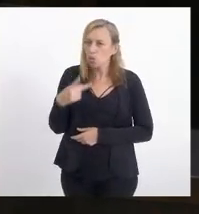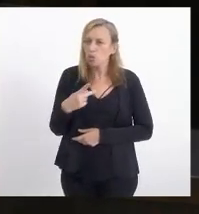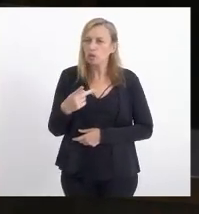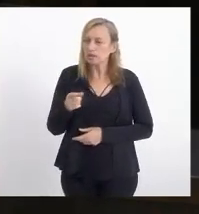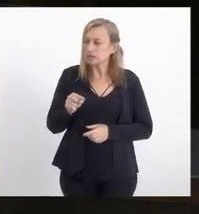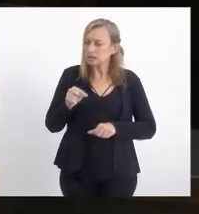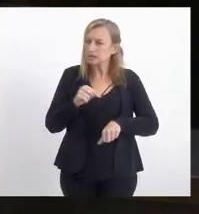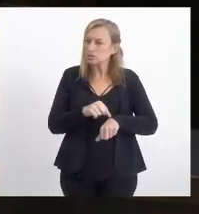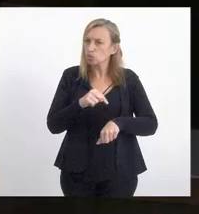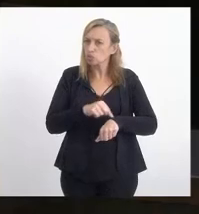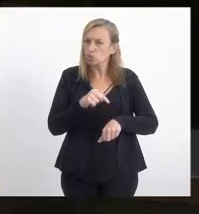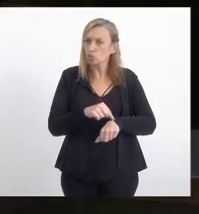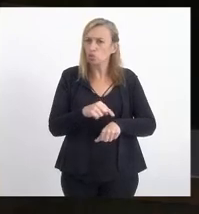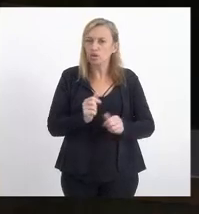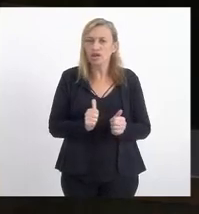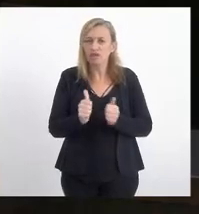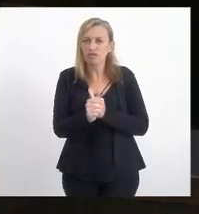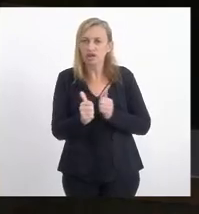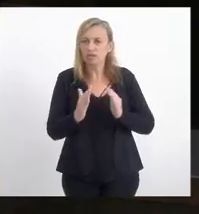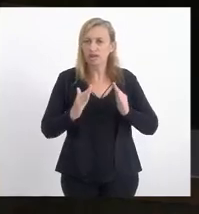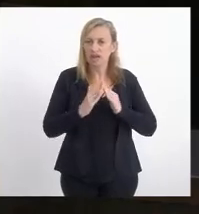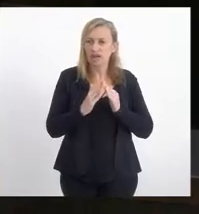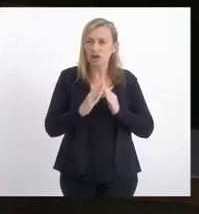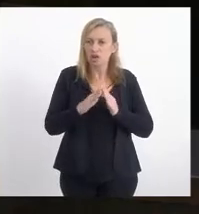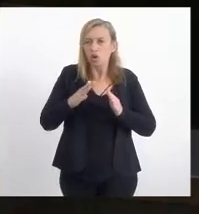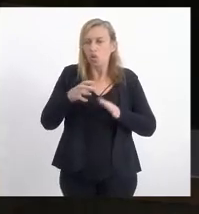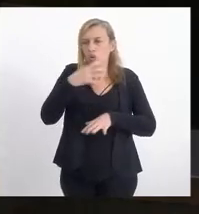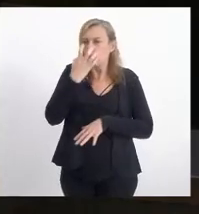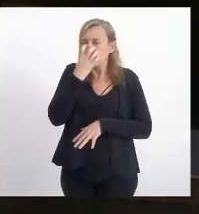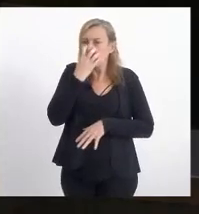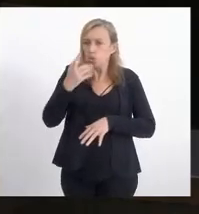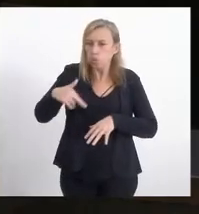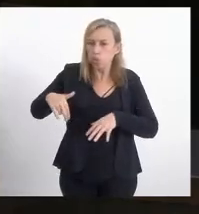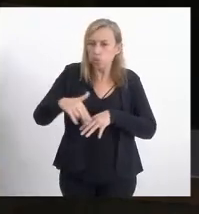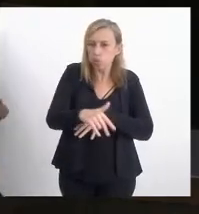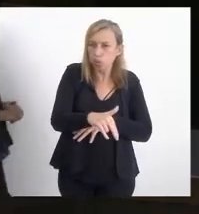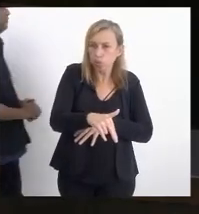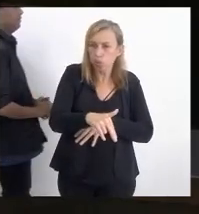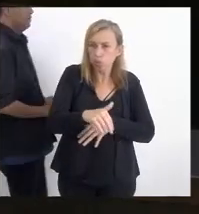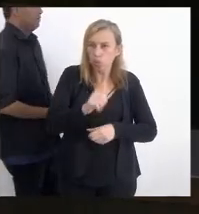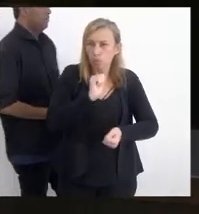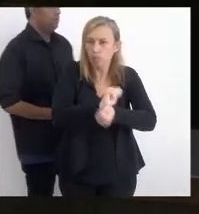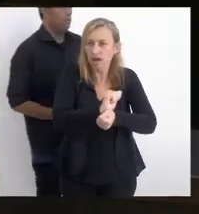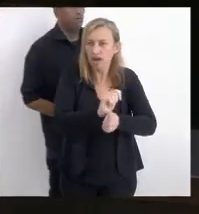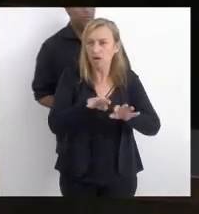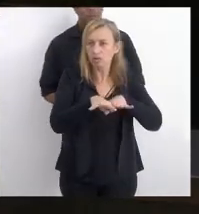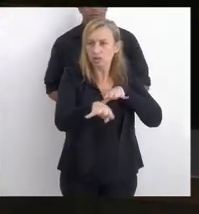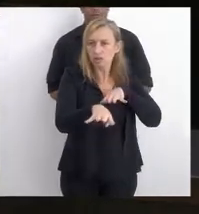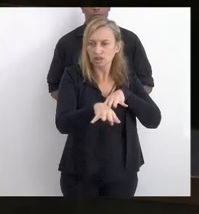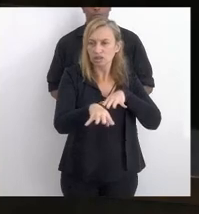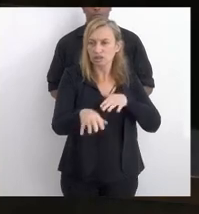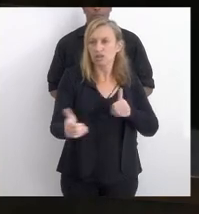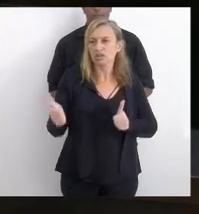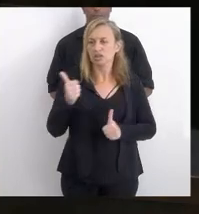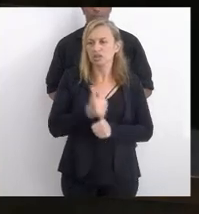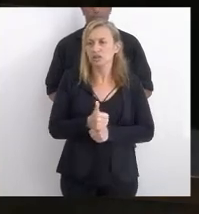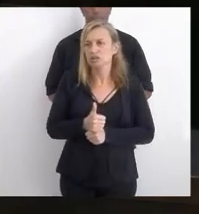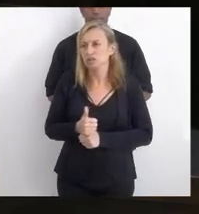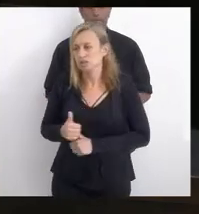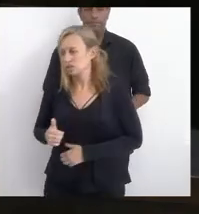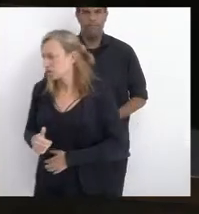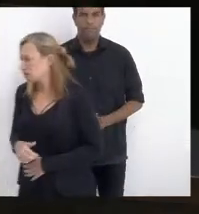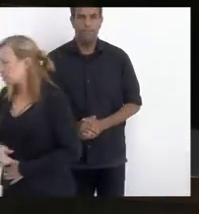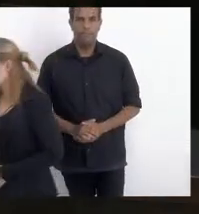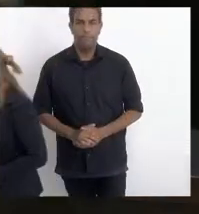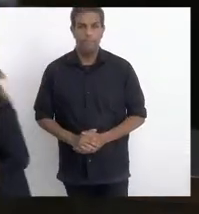nesse momento em frente a minha casa um cachorro atravessa Rua e parar o trânsito não Ligar para Polícia Militar aí provavelmente a polícia militar vai